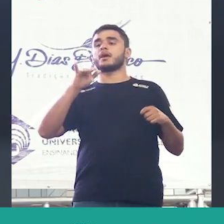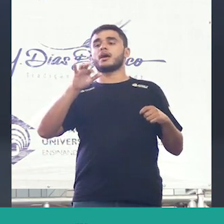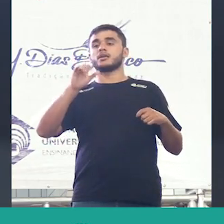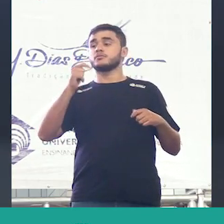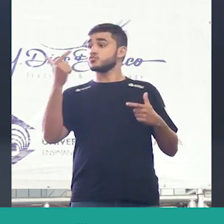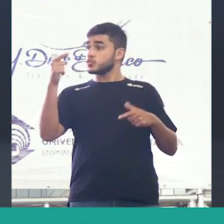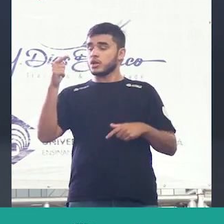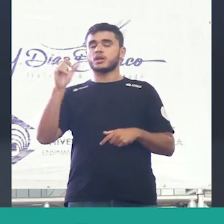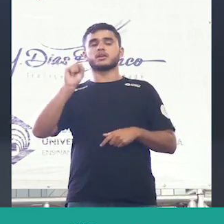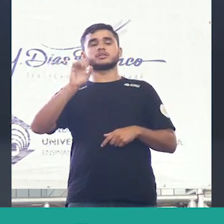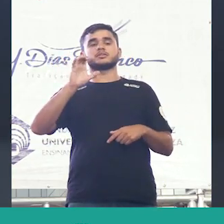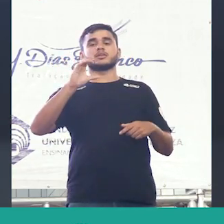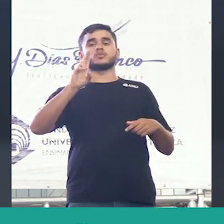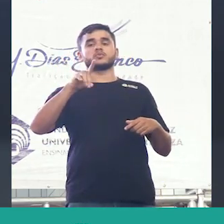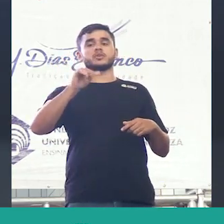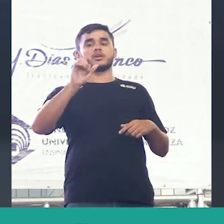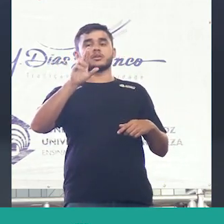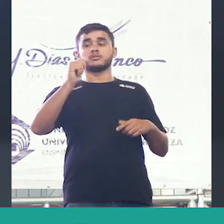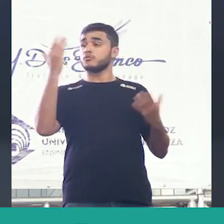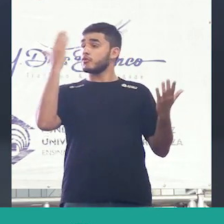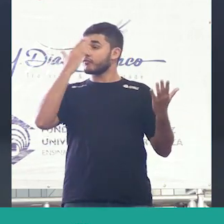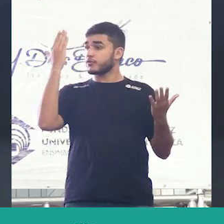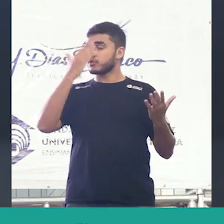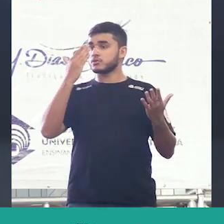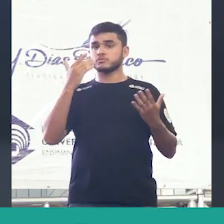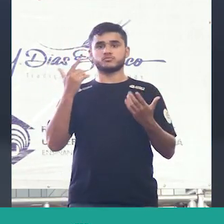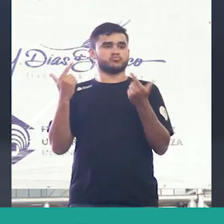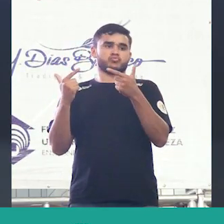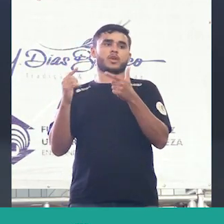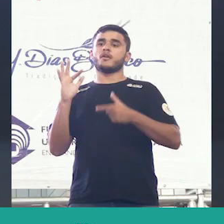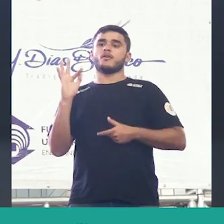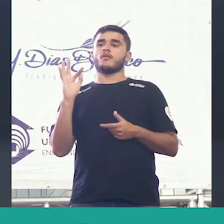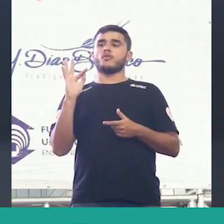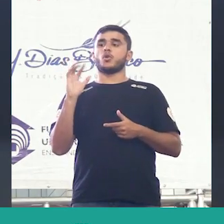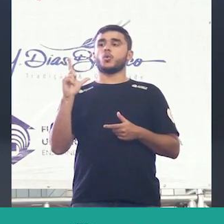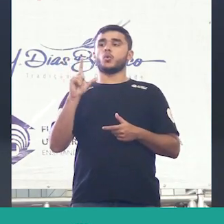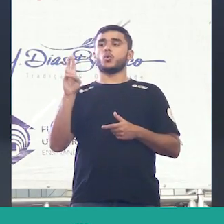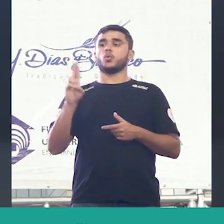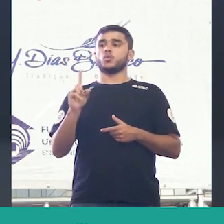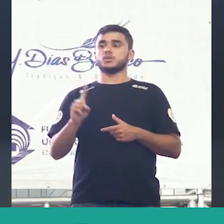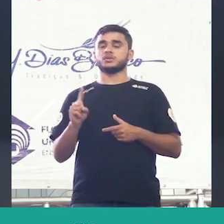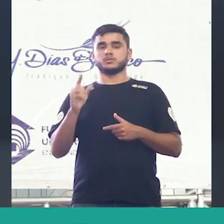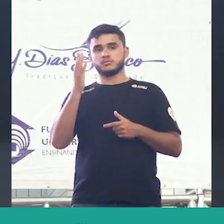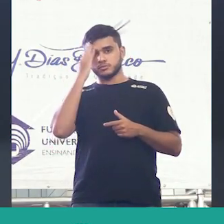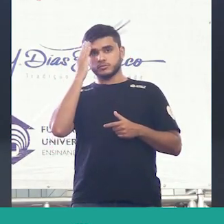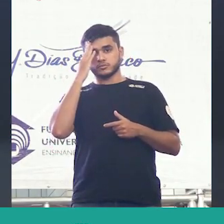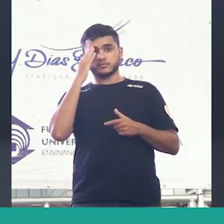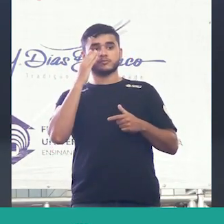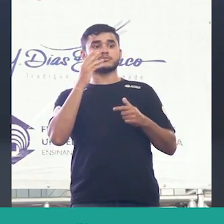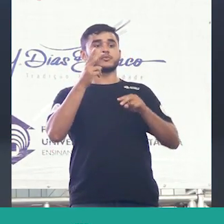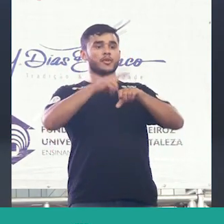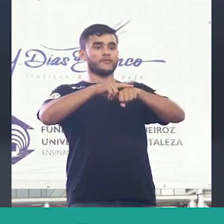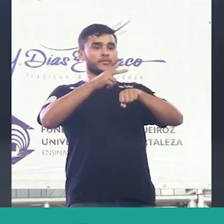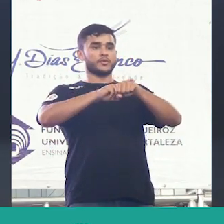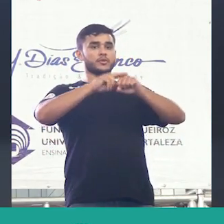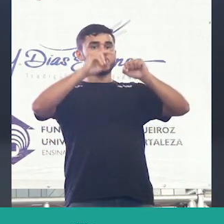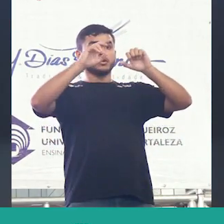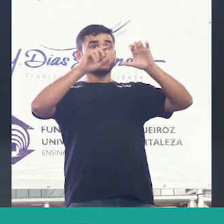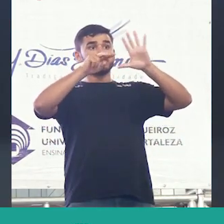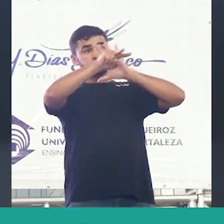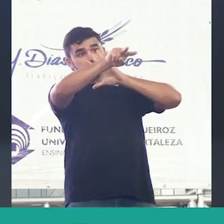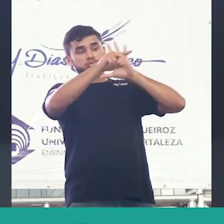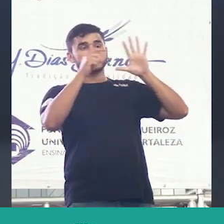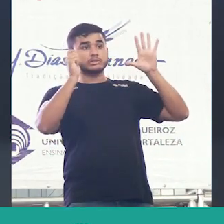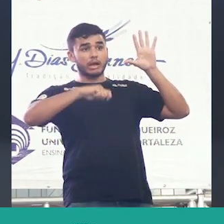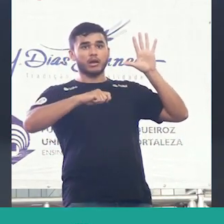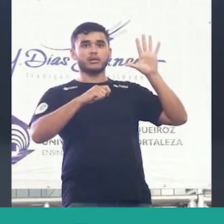quê? Se eu não vejo, não é fonte de luz. O vidro transparente é uma fonte de luz?